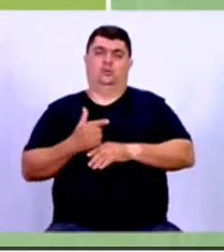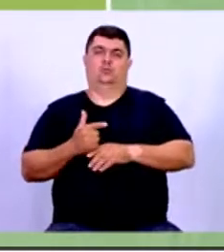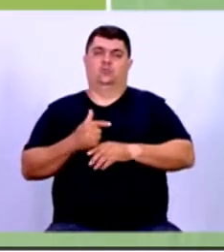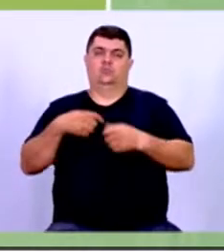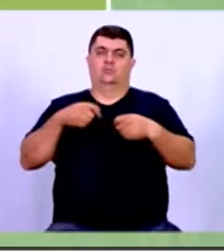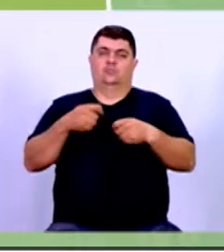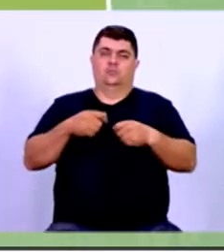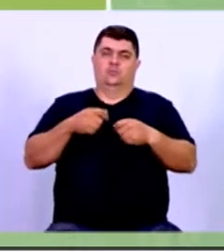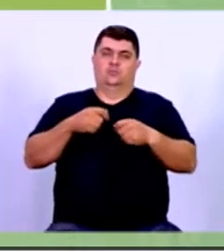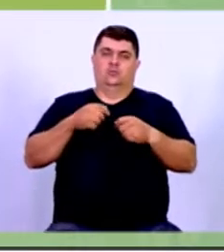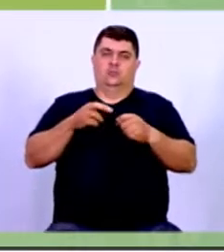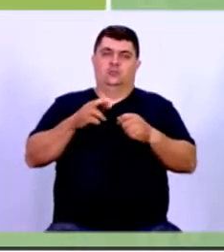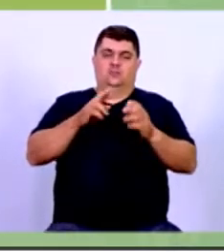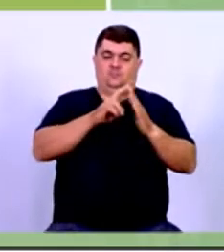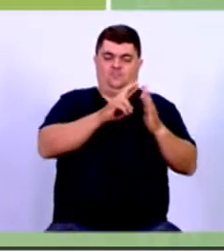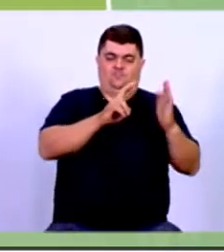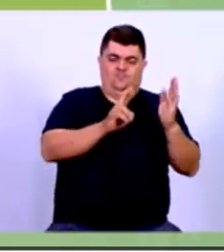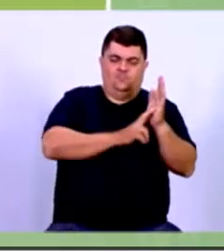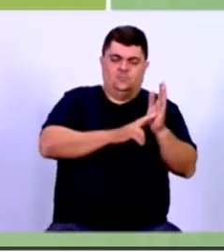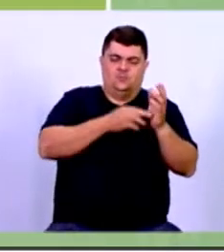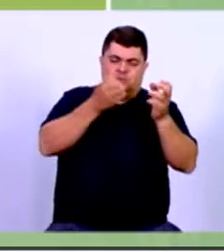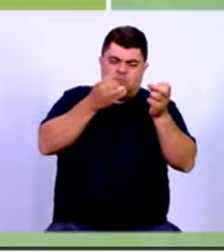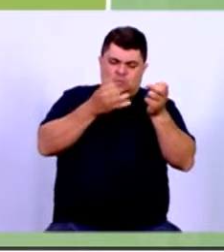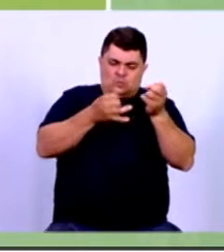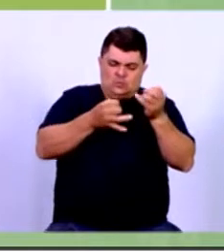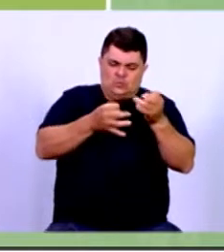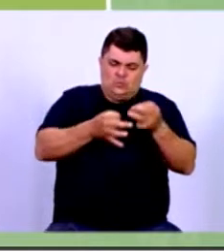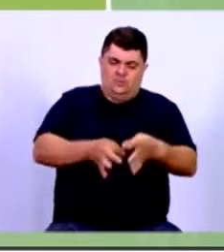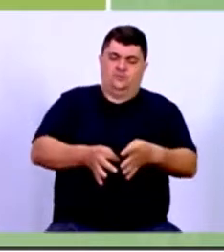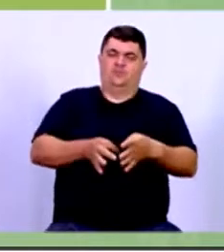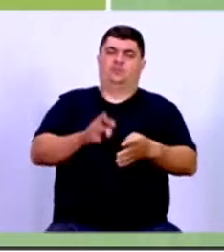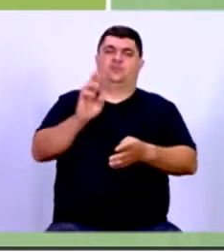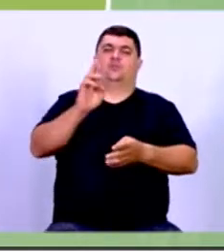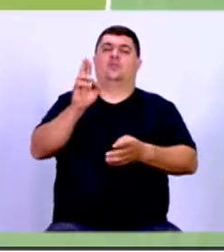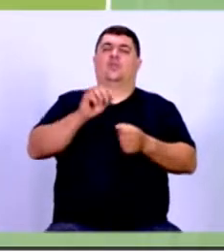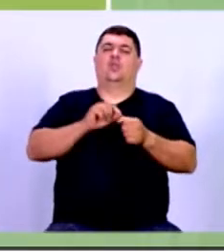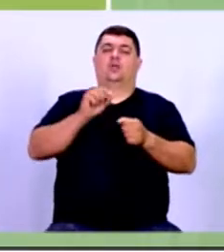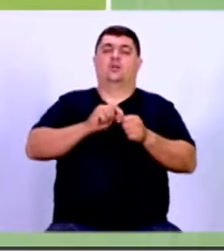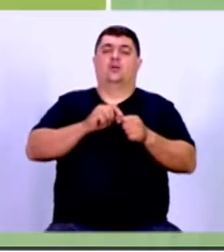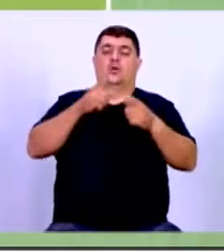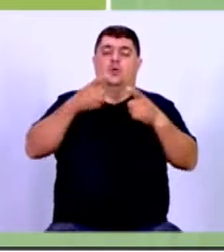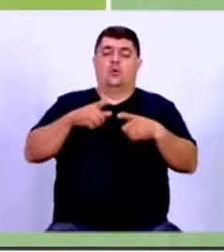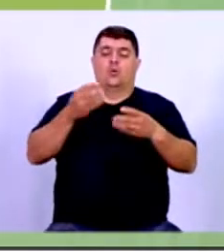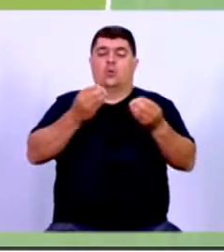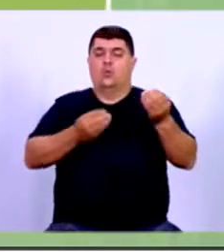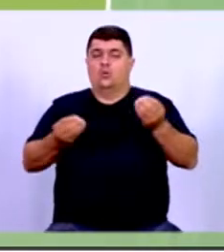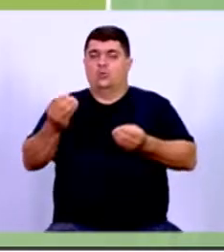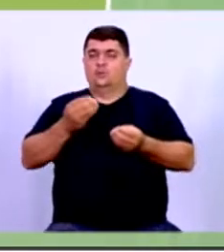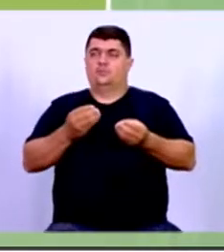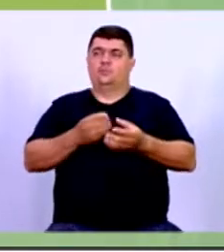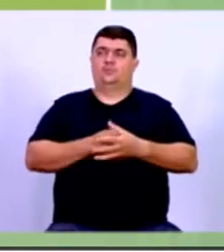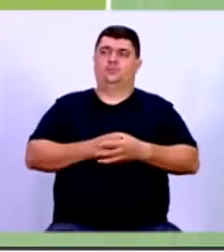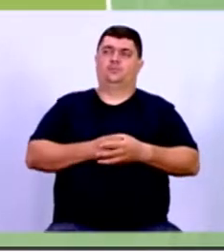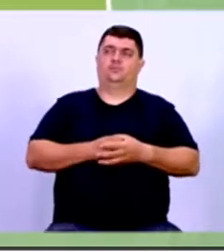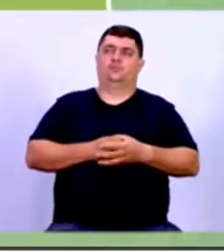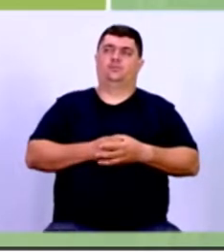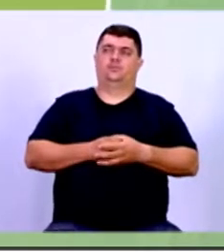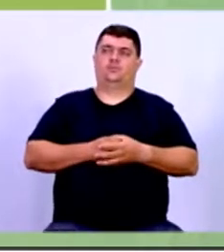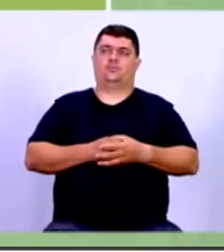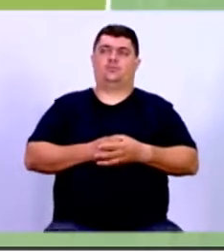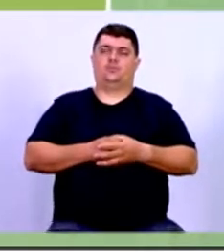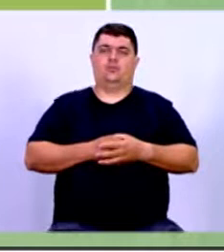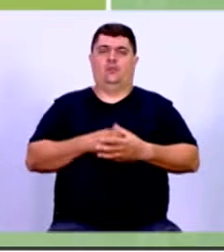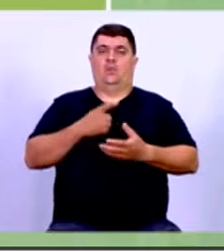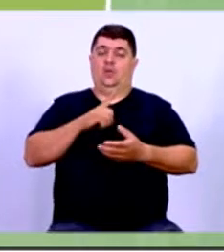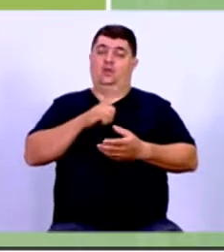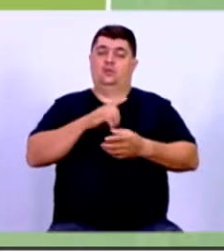precisa de uma regulamentação, dizer exatamente como que acontece. Quem faz o quê, onde, quando. E para isso,